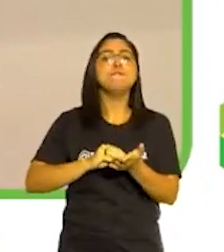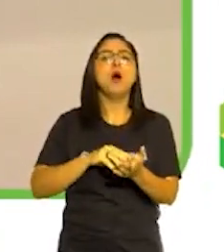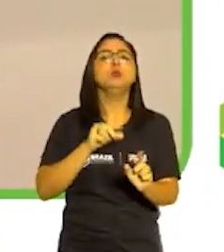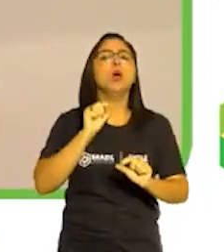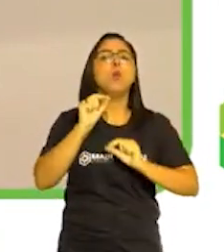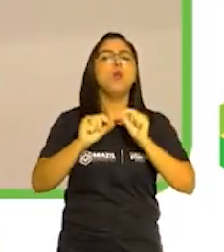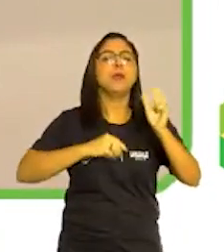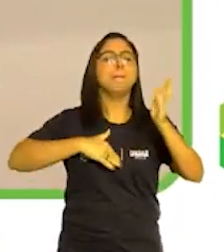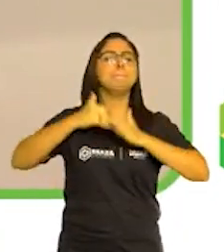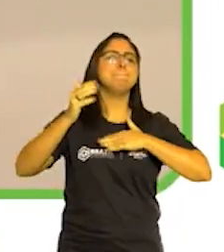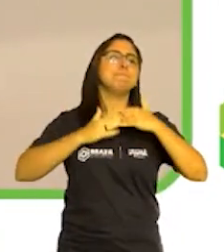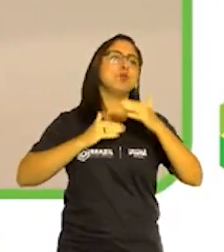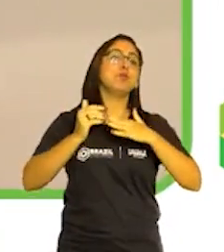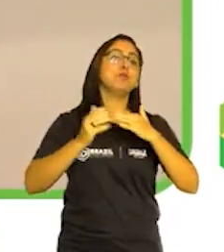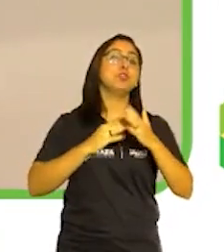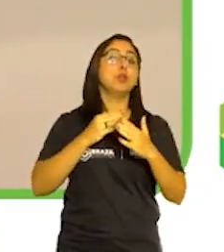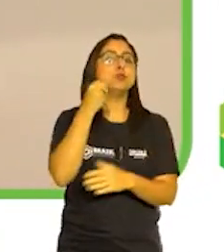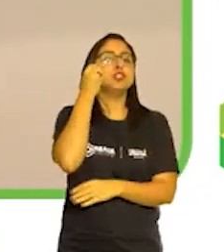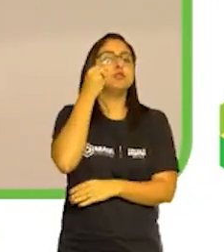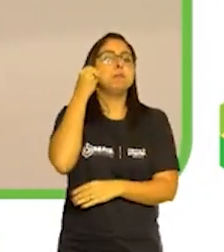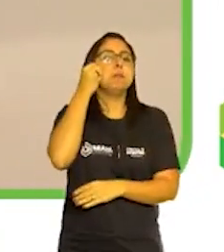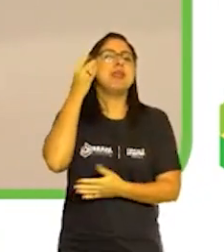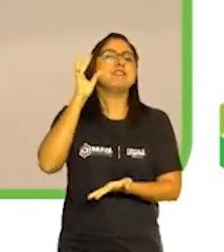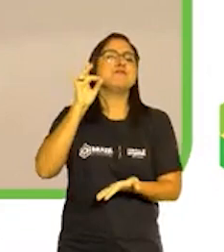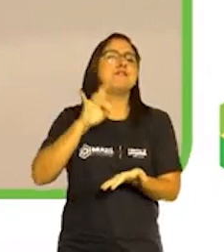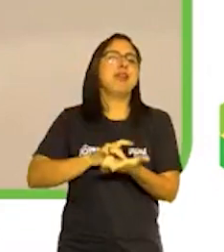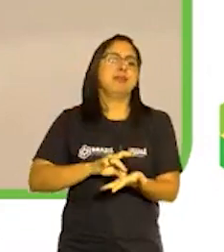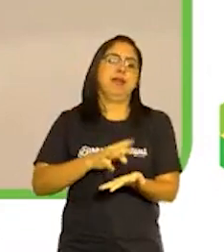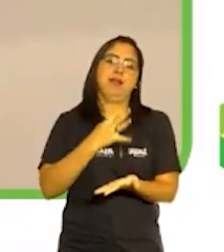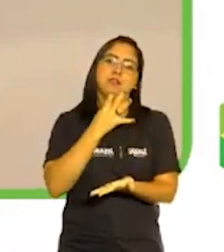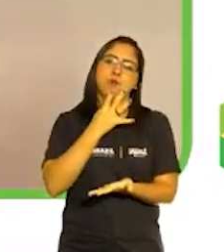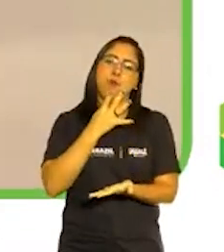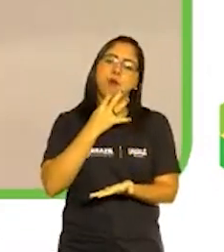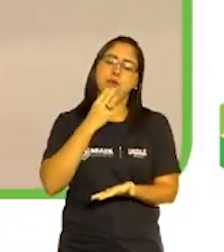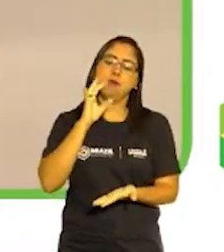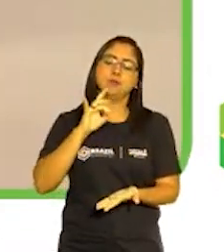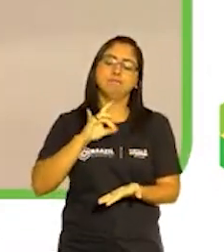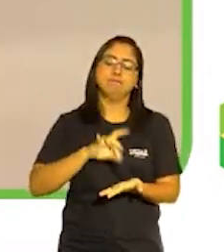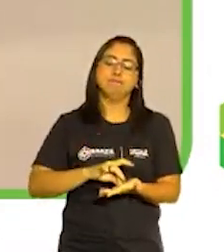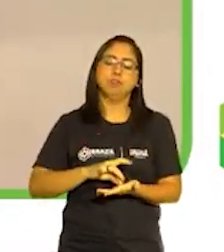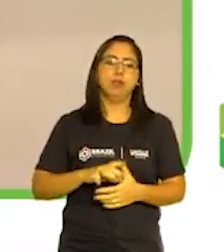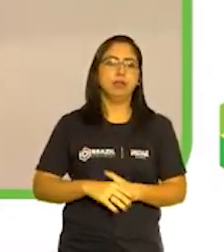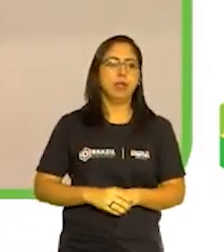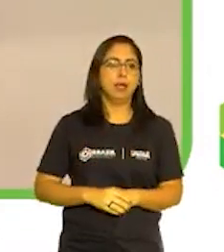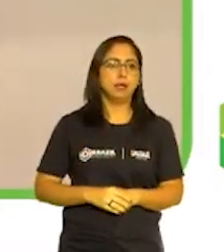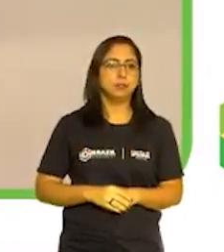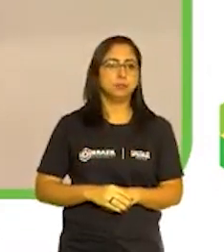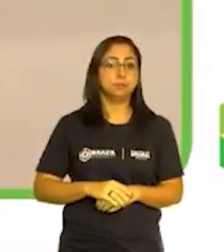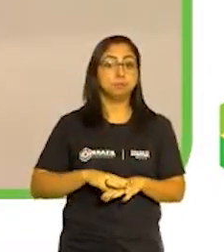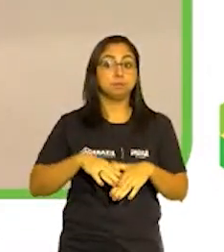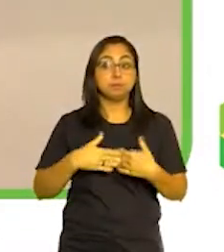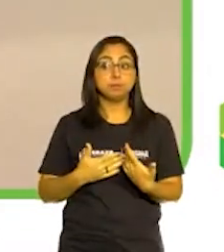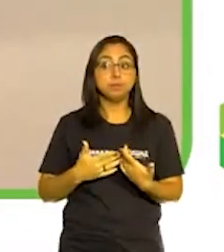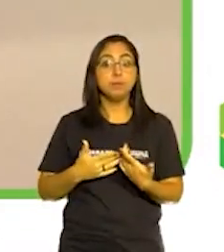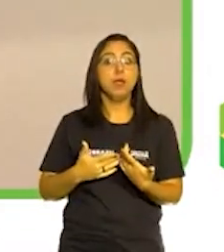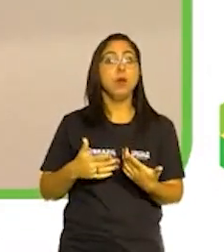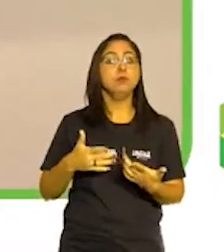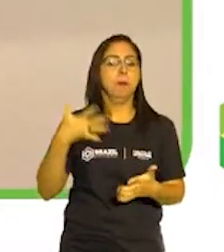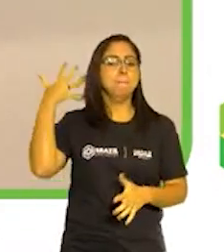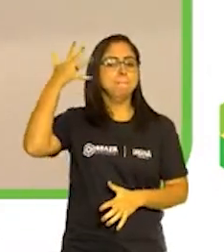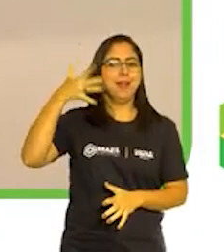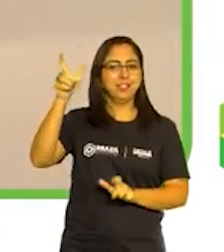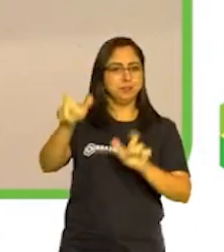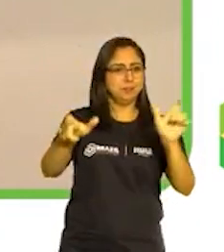que o Mansueto falou. Então, assim, acho que o Ricardo, o PB, o Mansueto também teve, eu também tive o privilégio de trabalhar